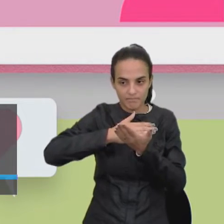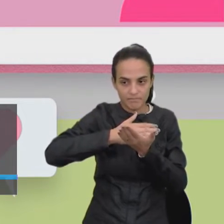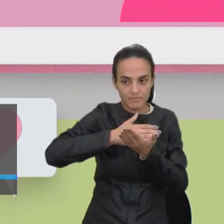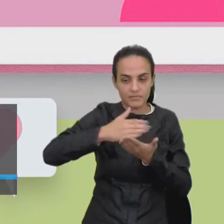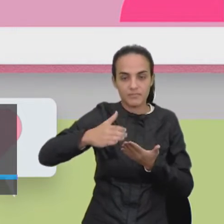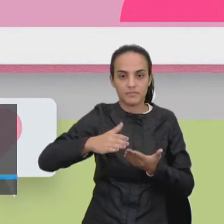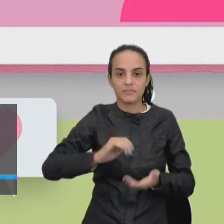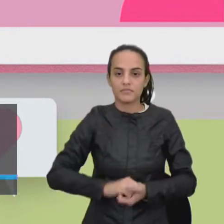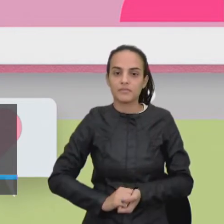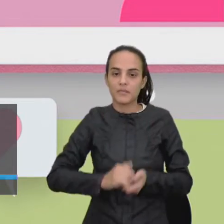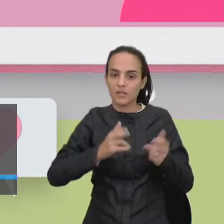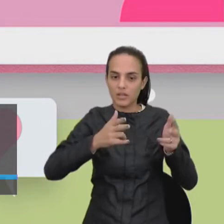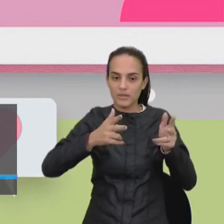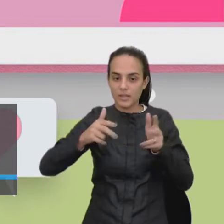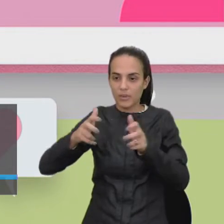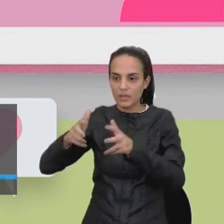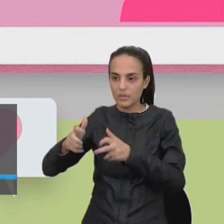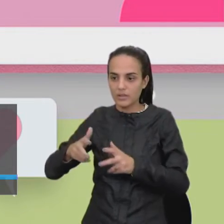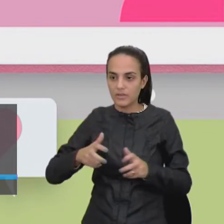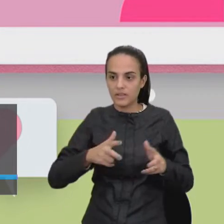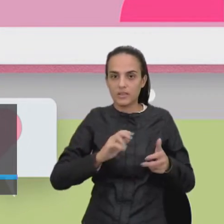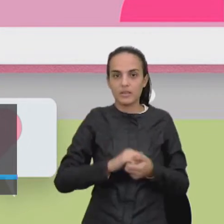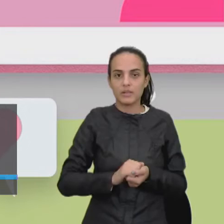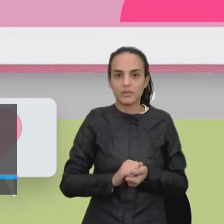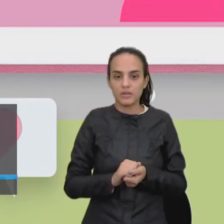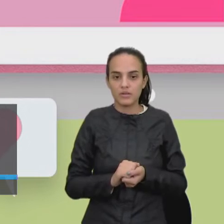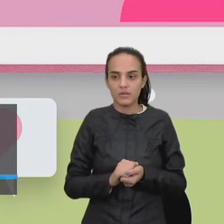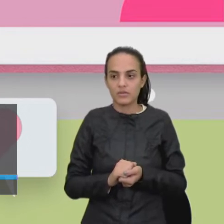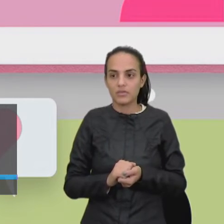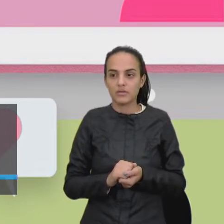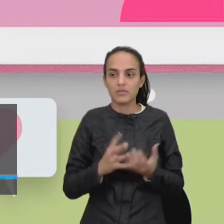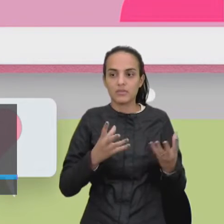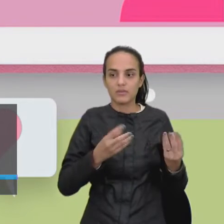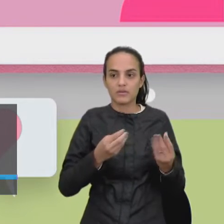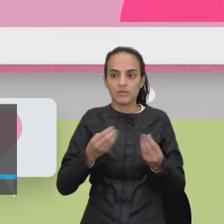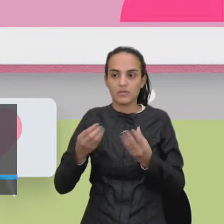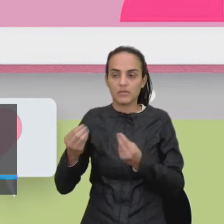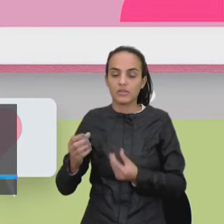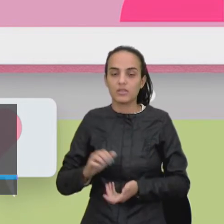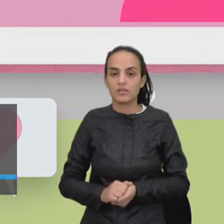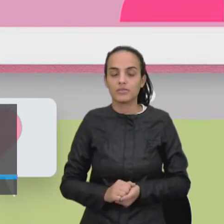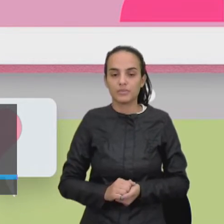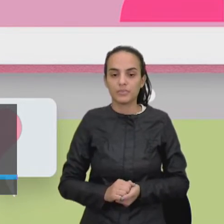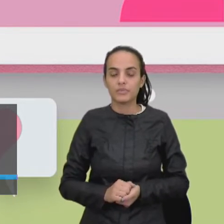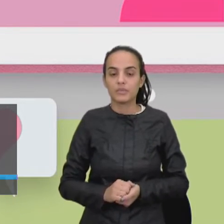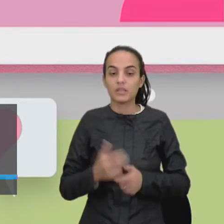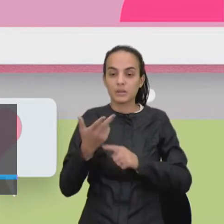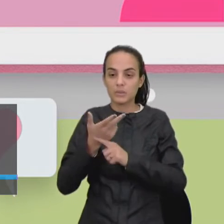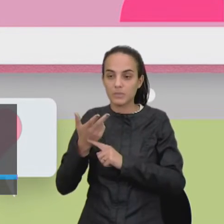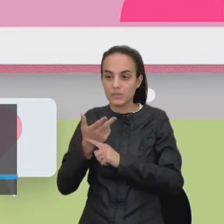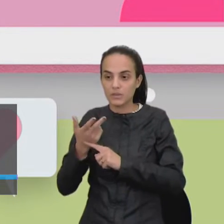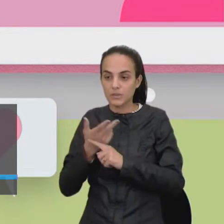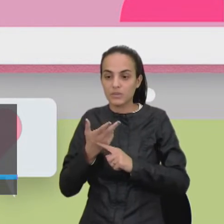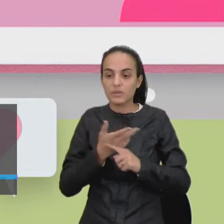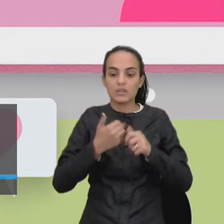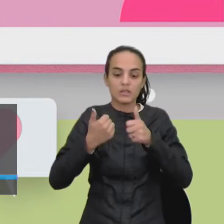perceber essas classificações, por que tantos personalidades buscam esses